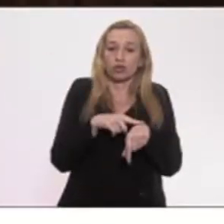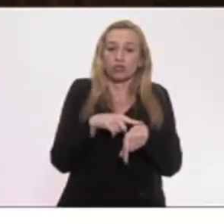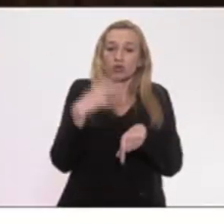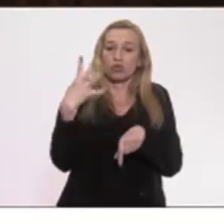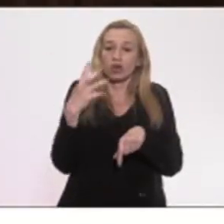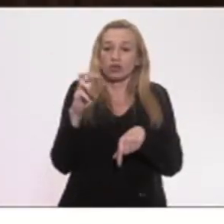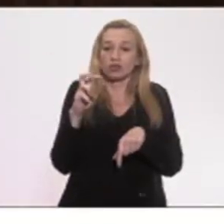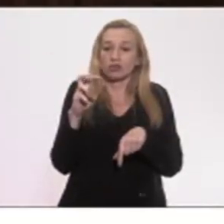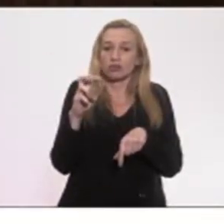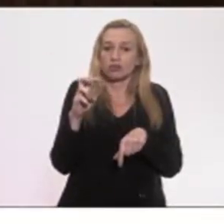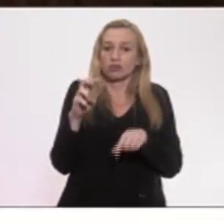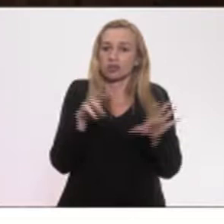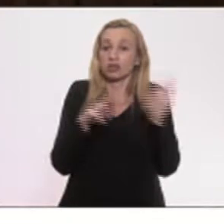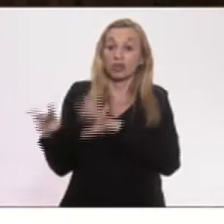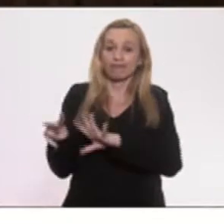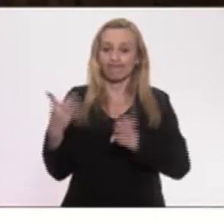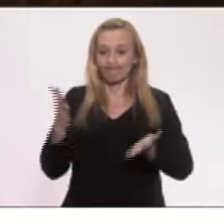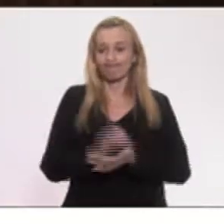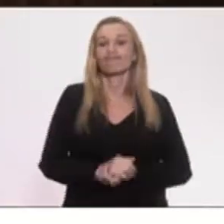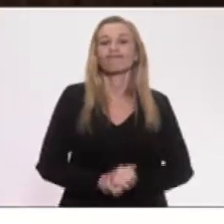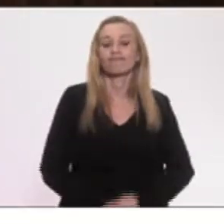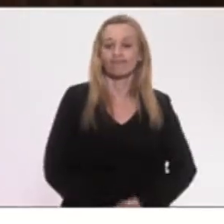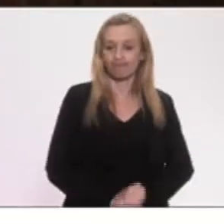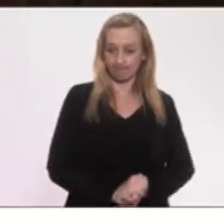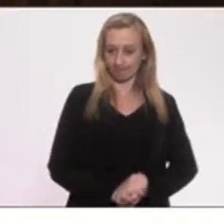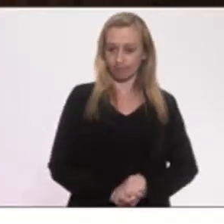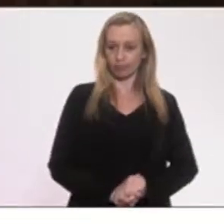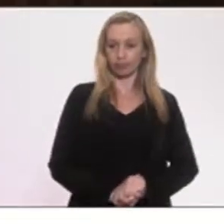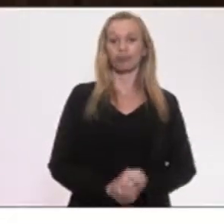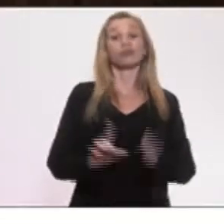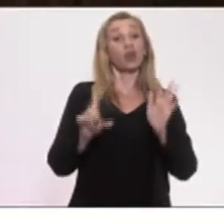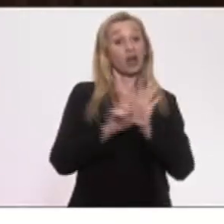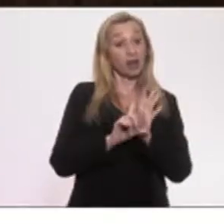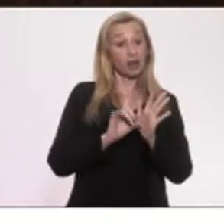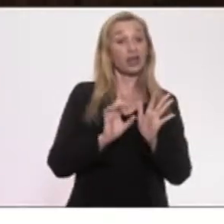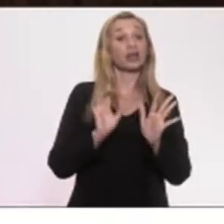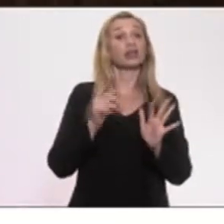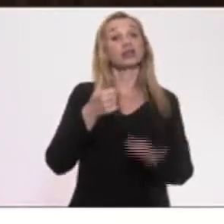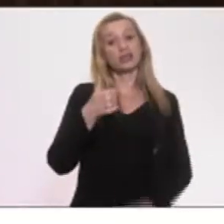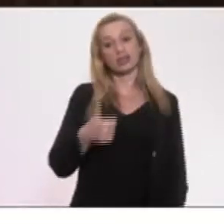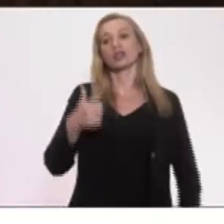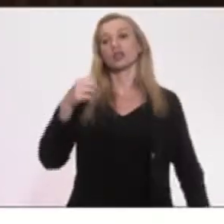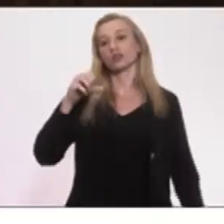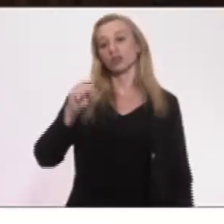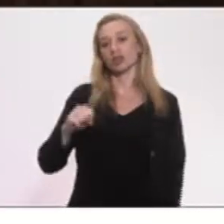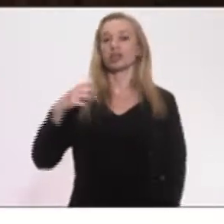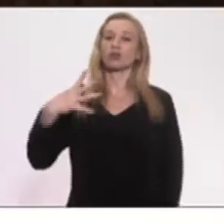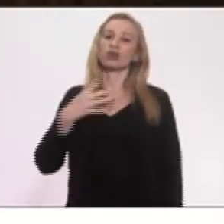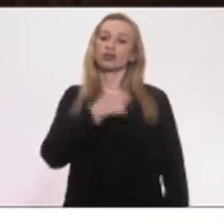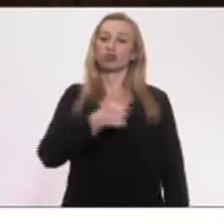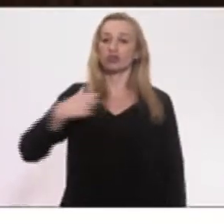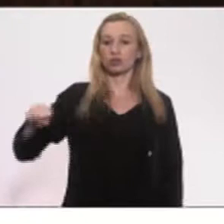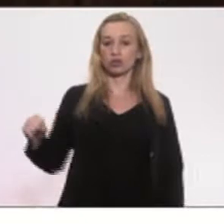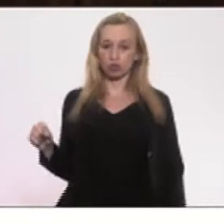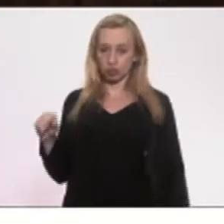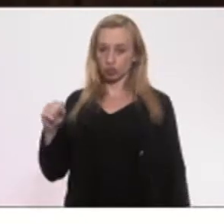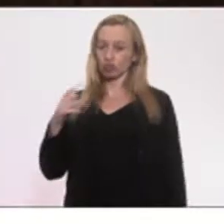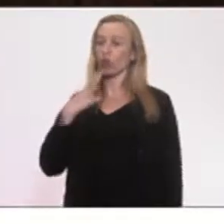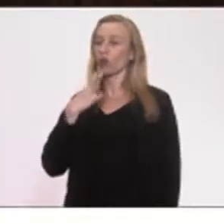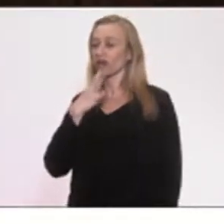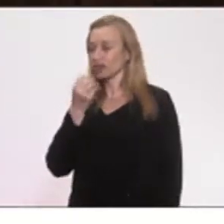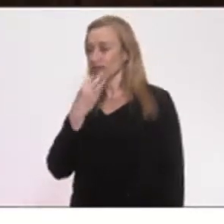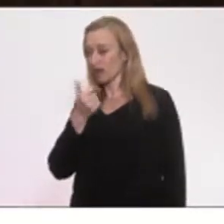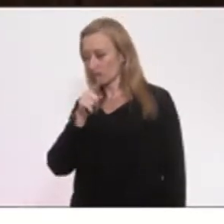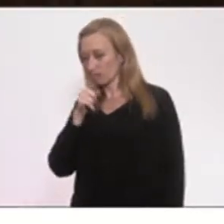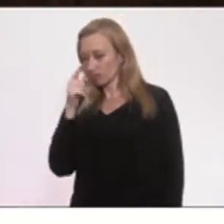4 a 5 semanas. Terceiro caso. A Lei Complementar 184 de 2018, Vossa Excelência conhece a